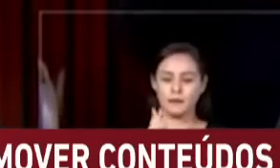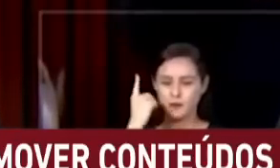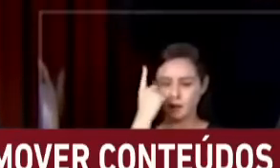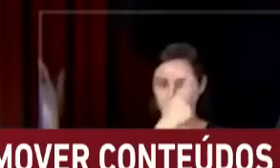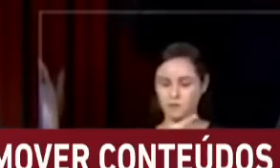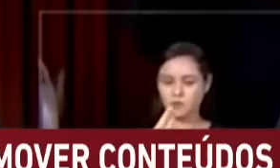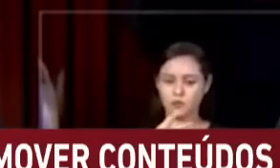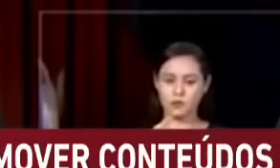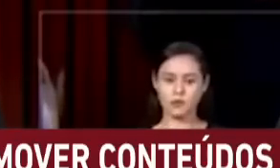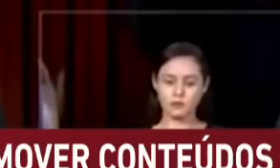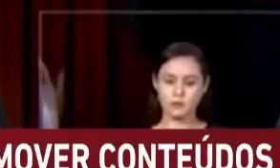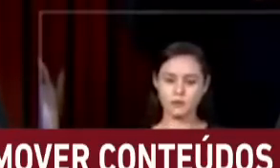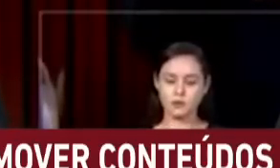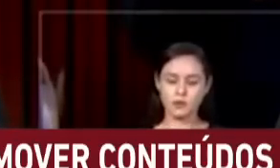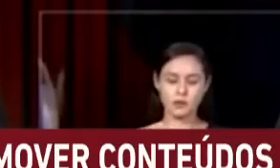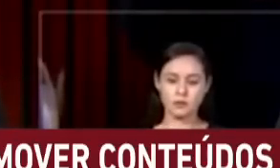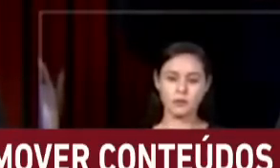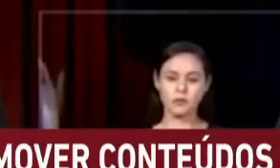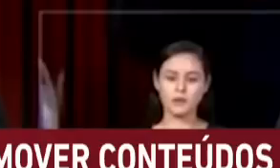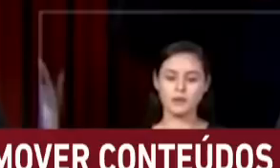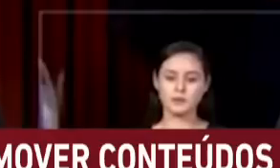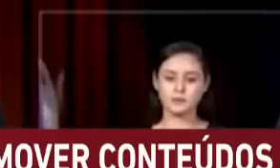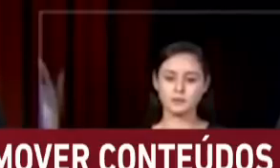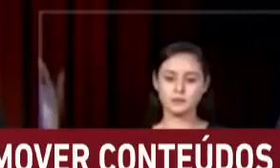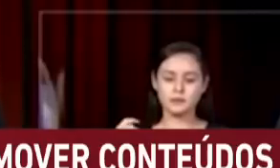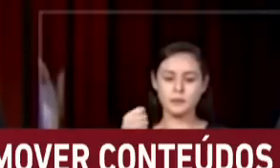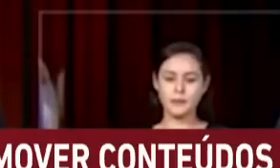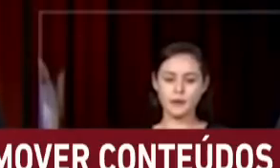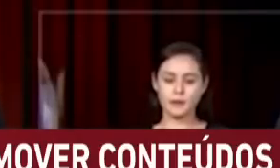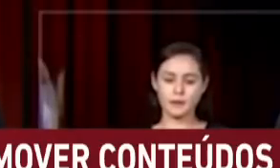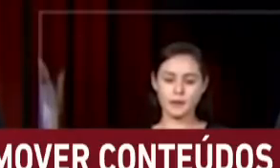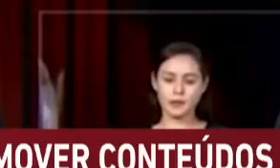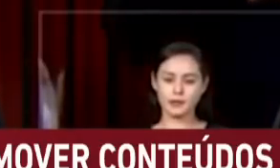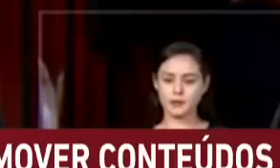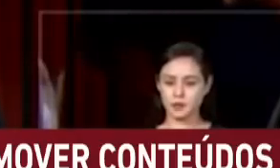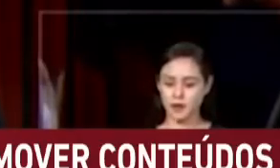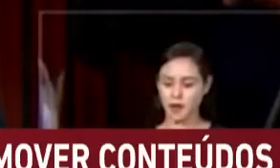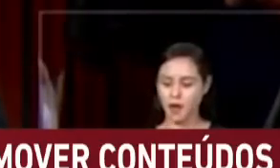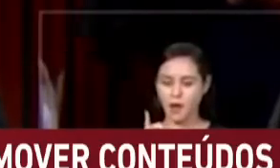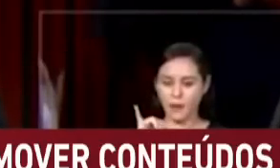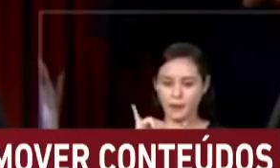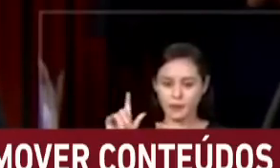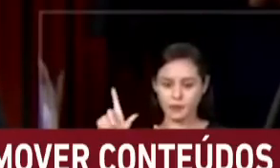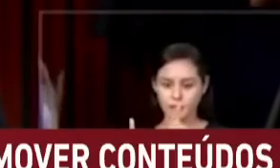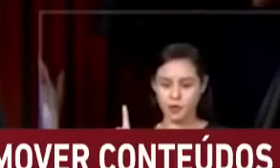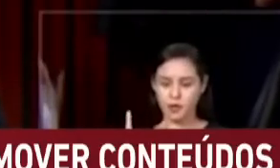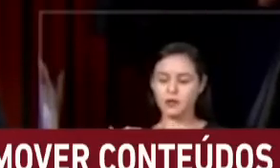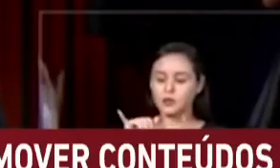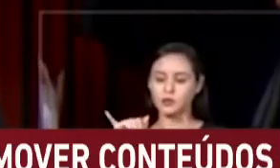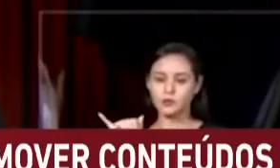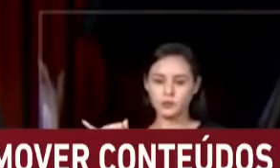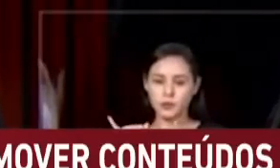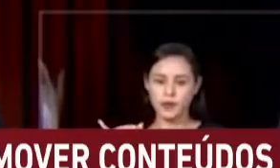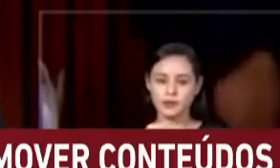veiculação paga, inclusive por monetização direta ou indireta, de propaganda eleitoral na internet, em